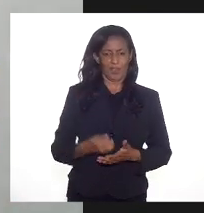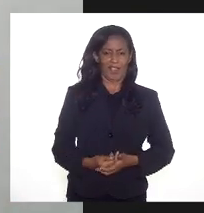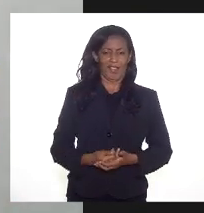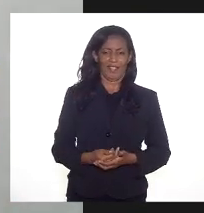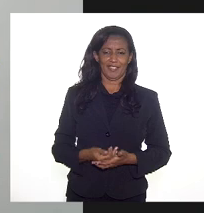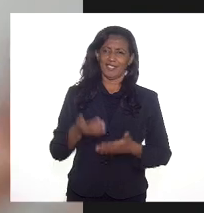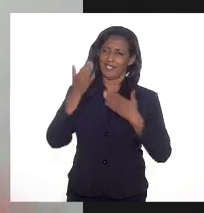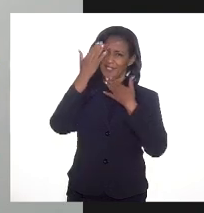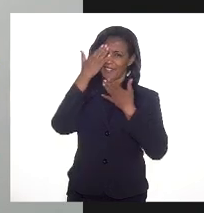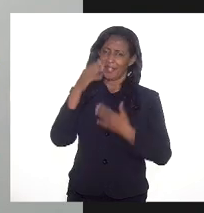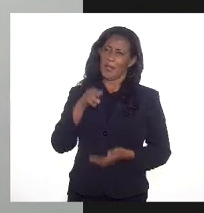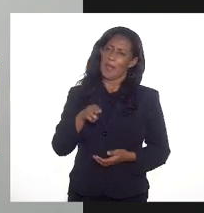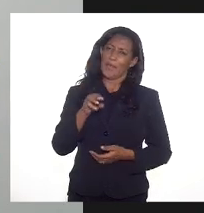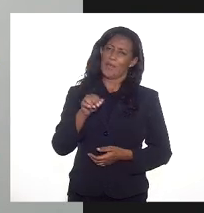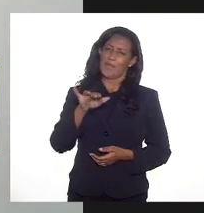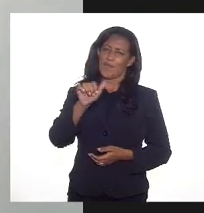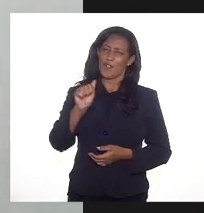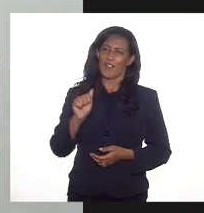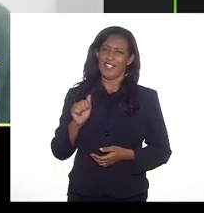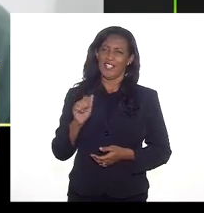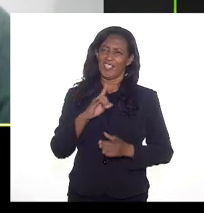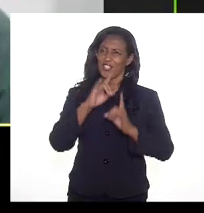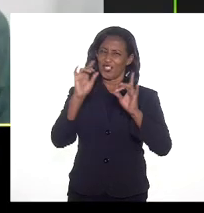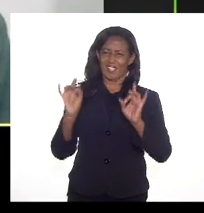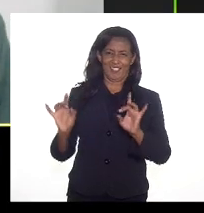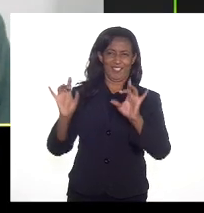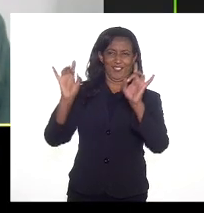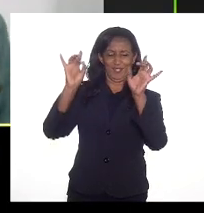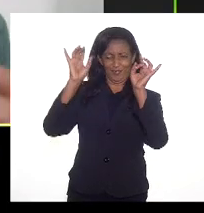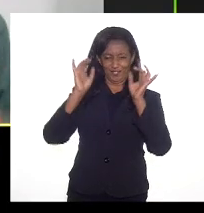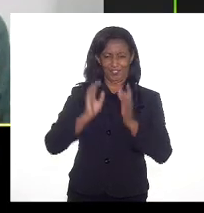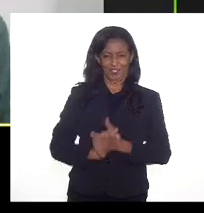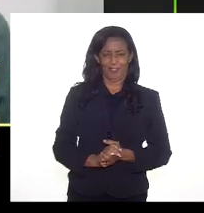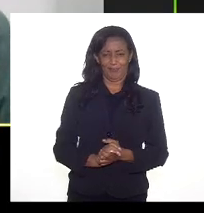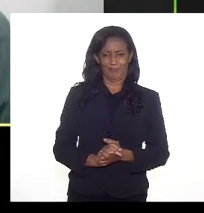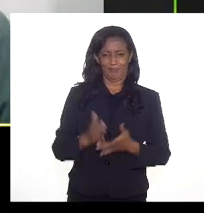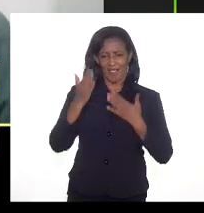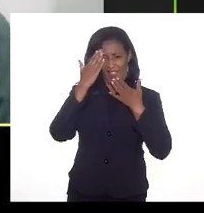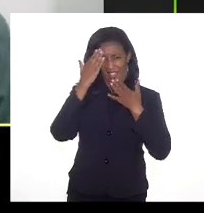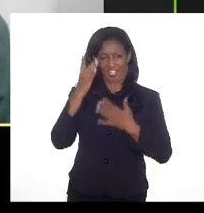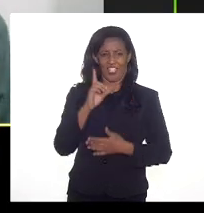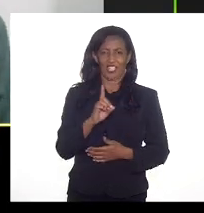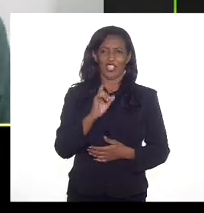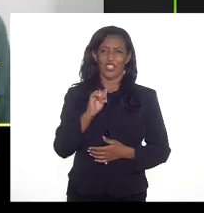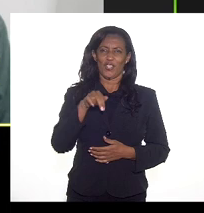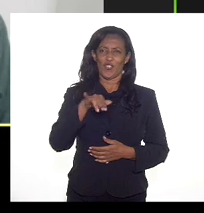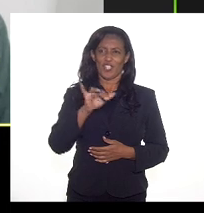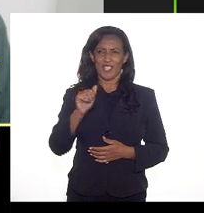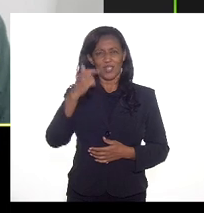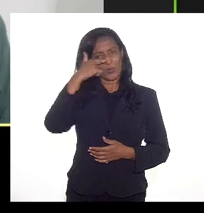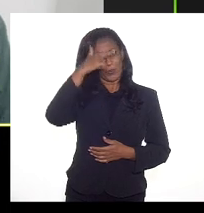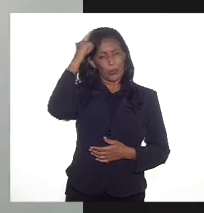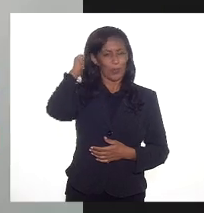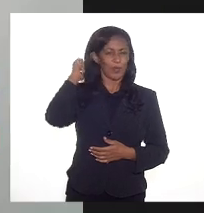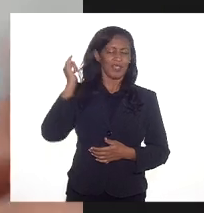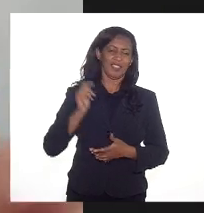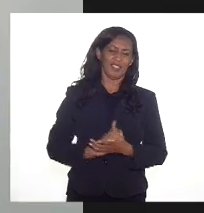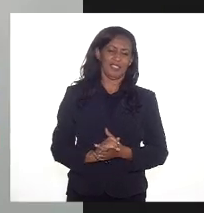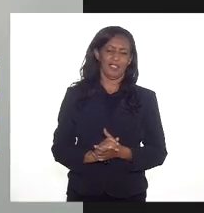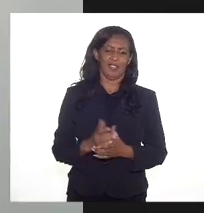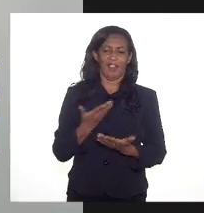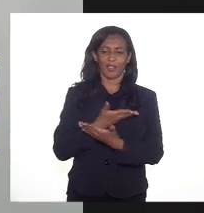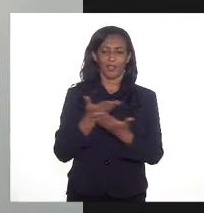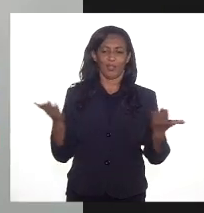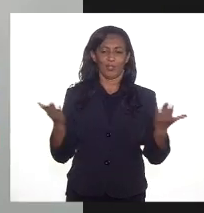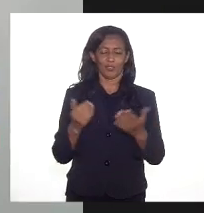Mônica Francisco, que está vivendo um dia inesquecível, né, Mônica? Agradecer ao Dionísio, ao Luiz Paulo, a